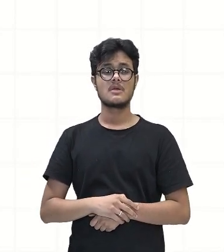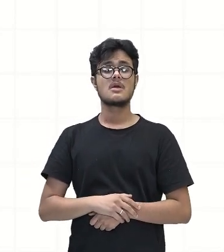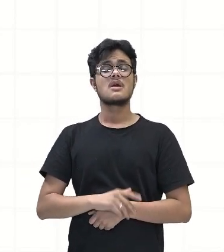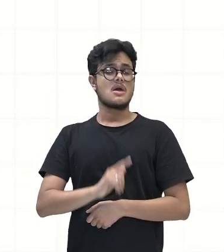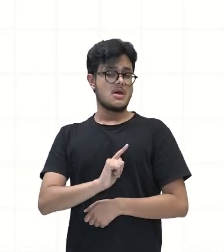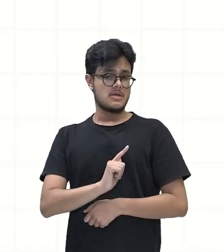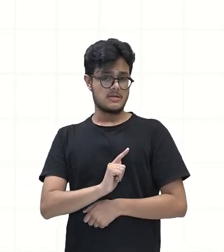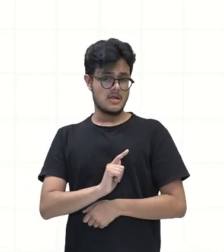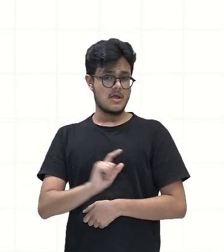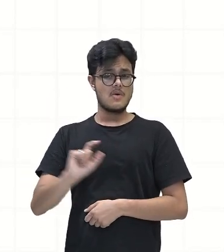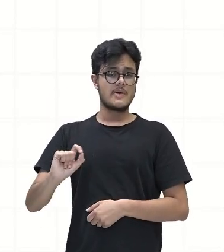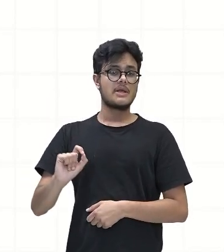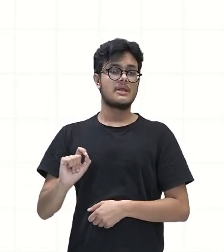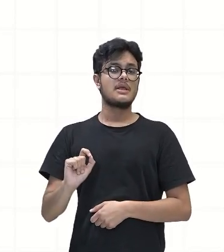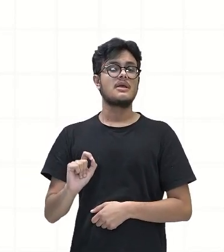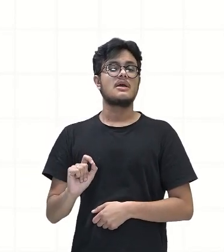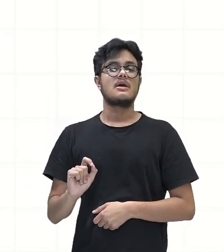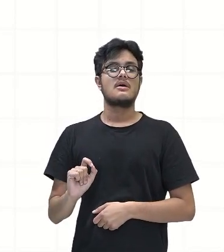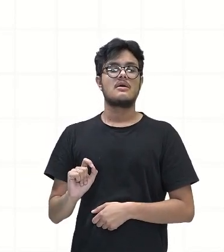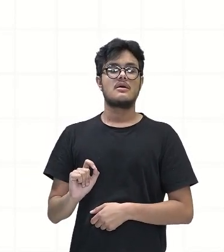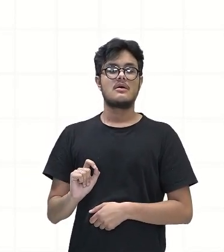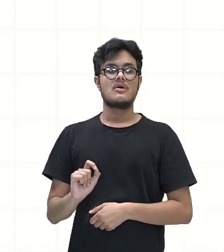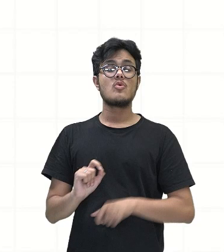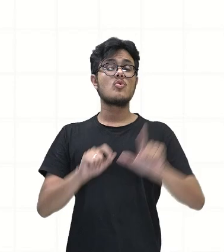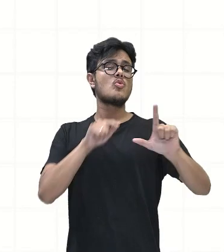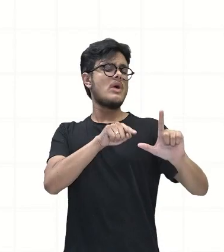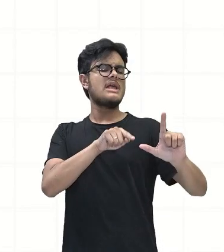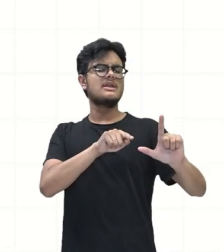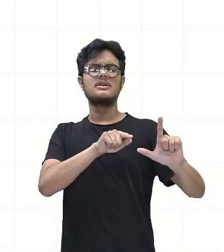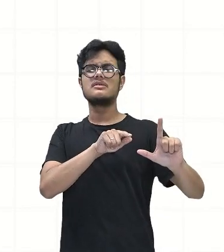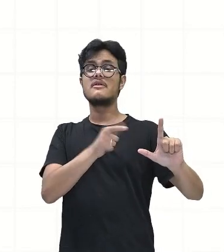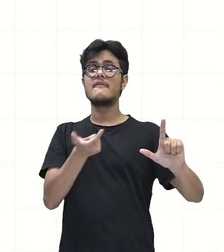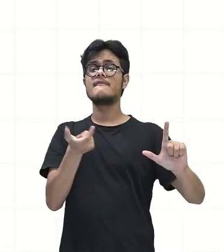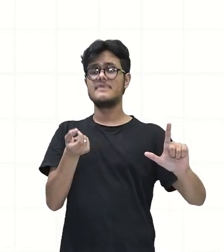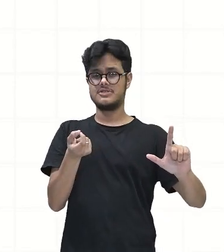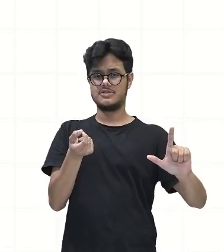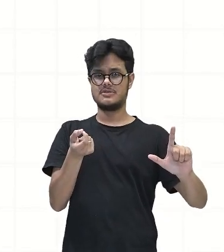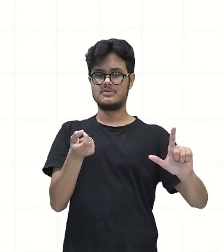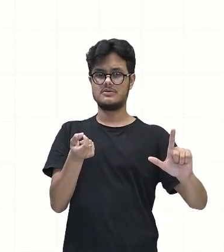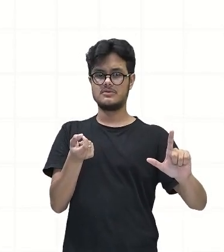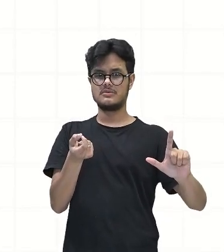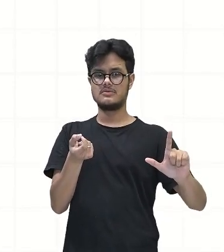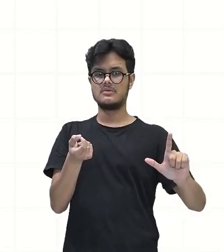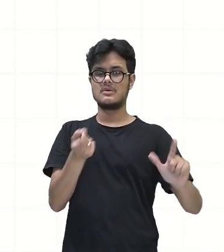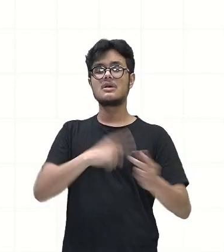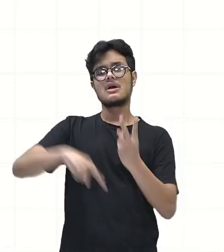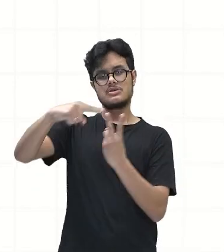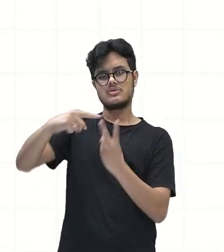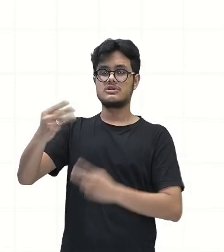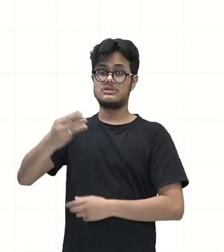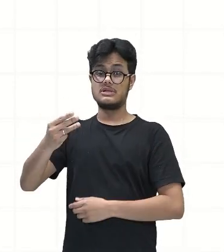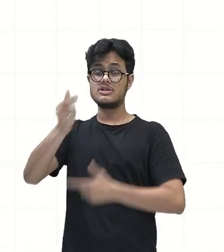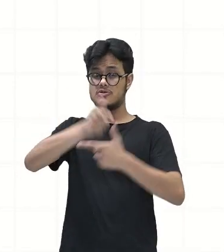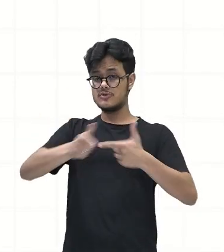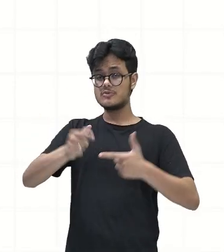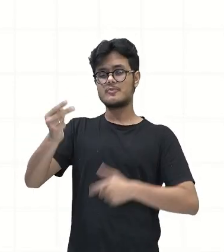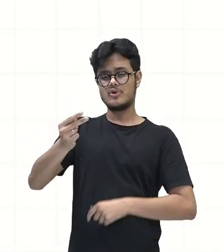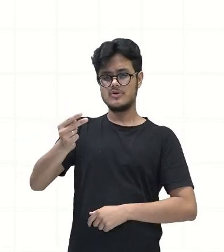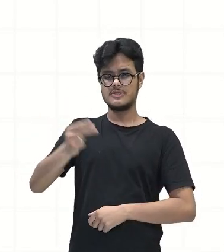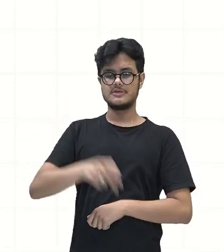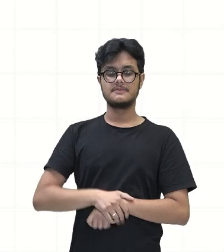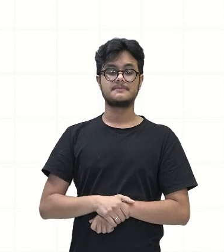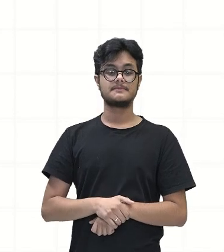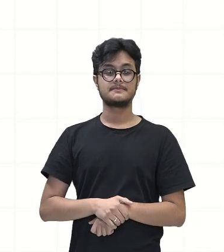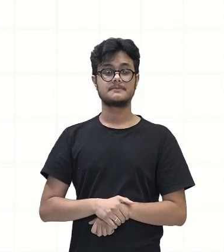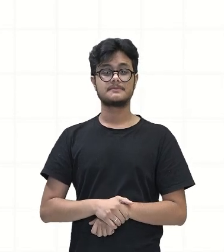coloca a medida do lado, né? Que ele deu, é 20. Então, 20 raiz quadrada de 3 sobre 2. Né? Só que aqui,